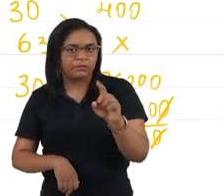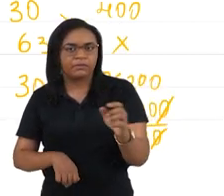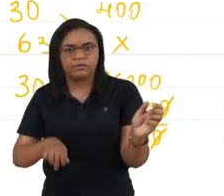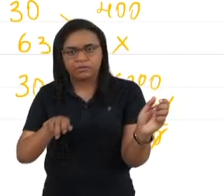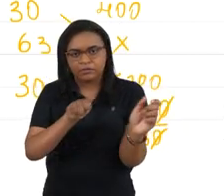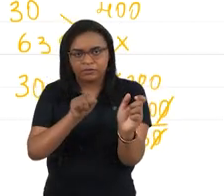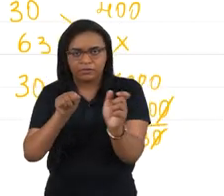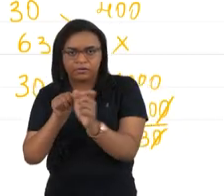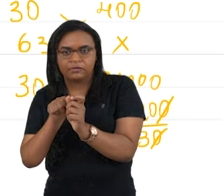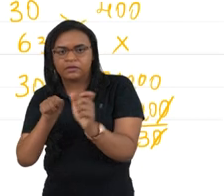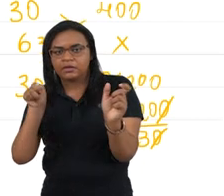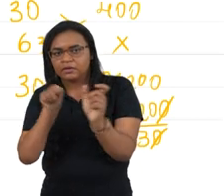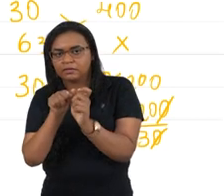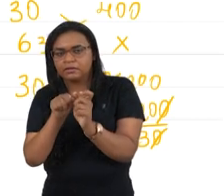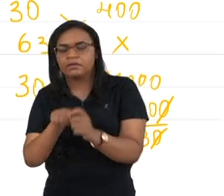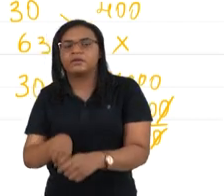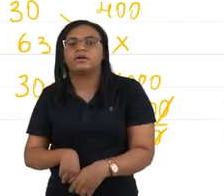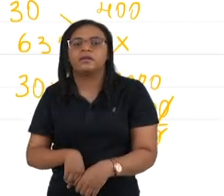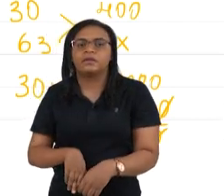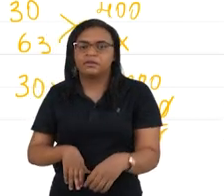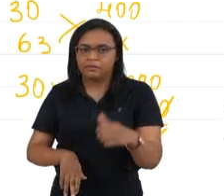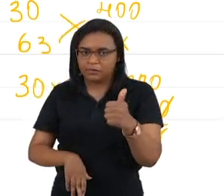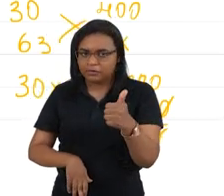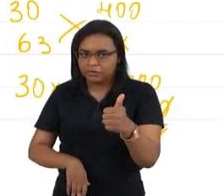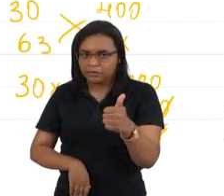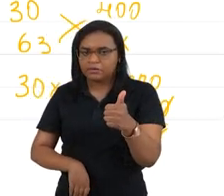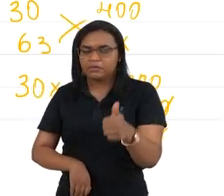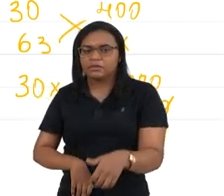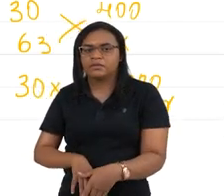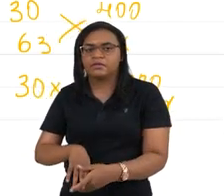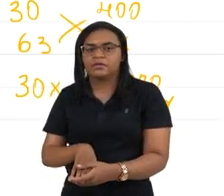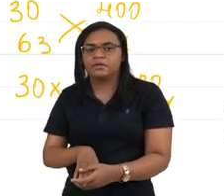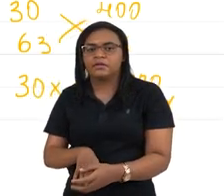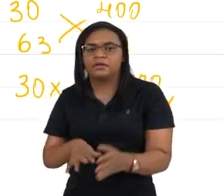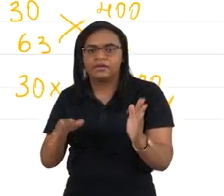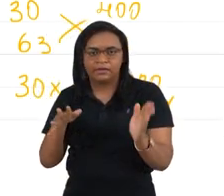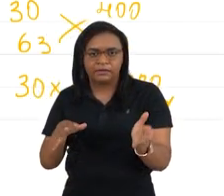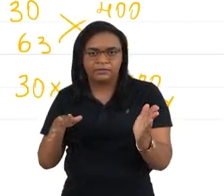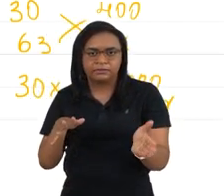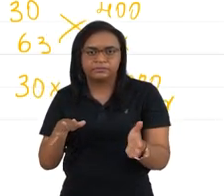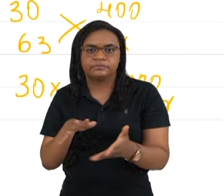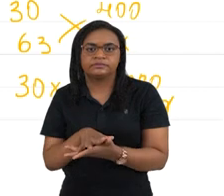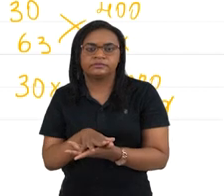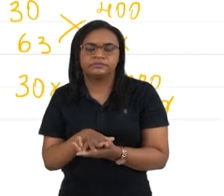Então, 71,4. Só para tirar a certeza, aqui agora é,